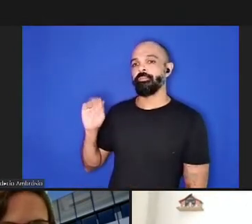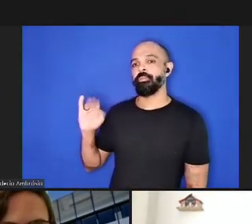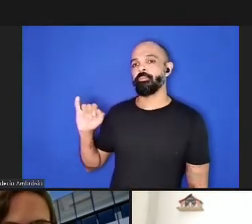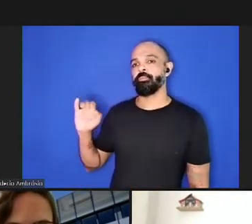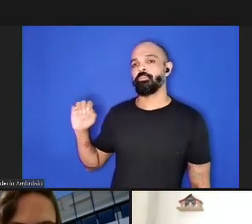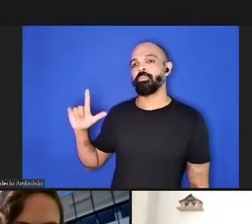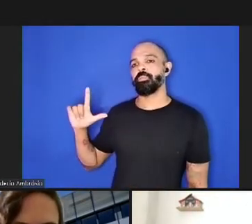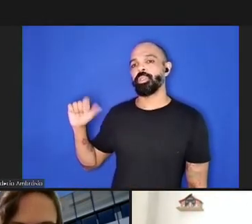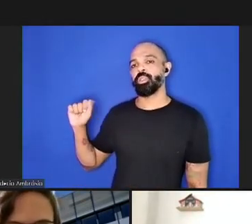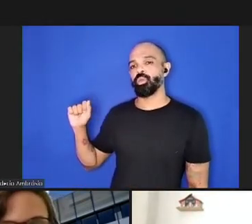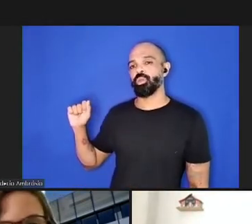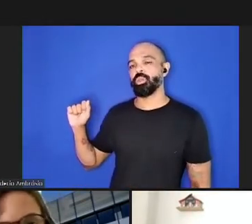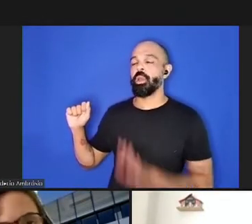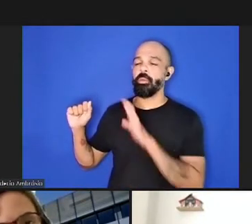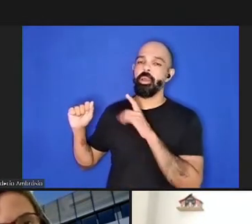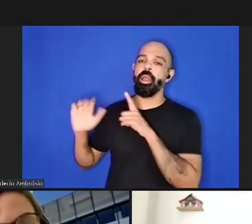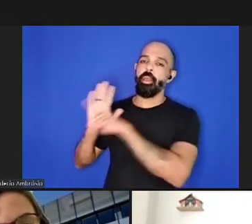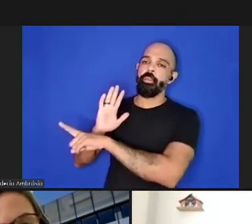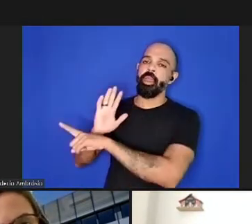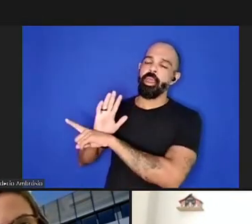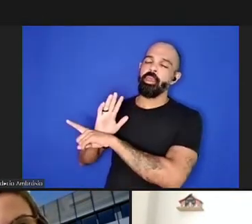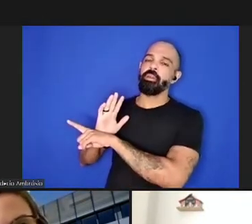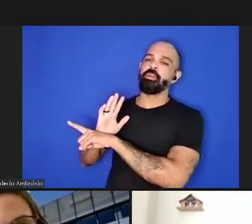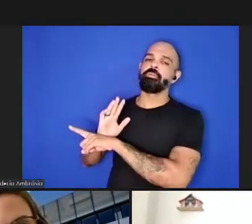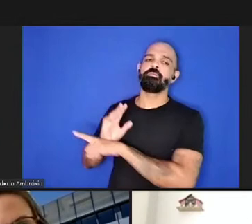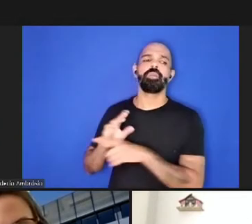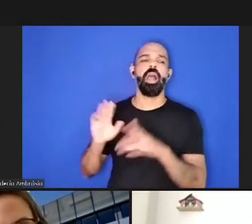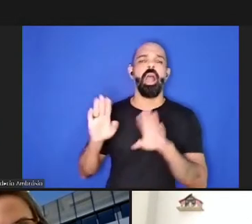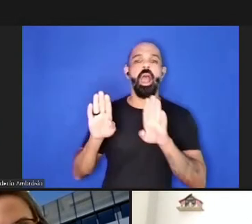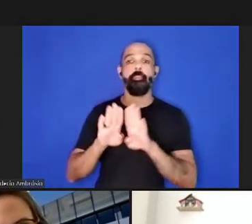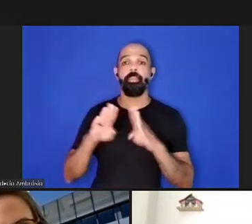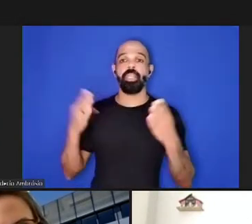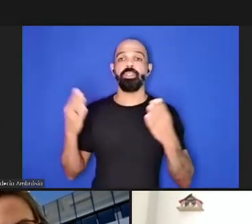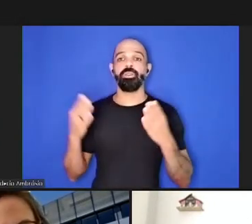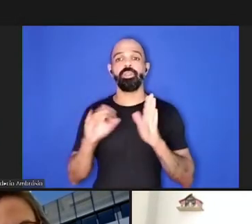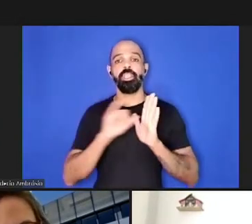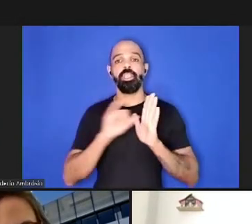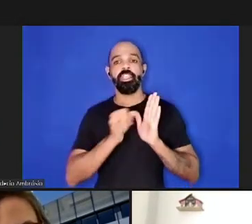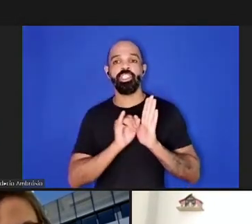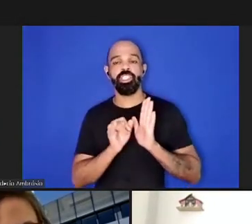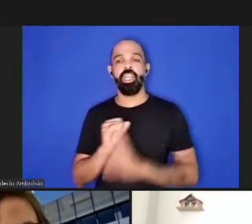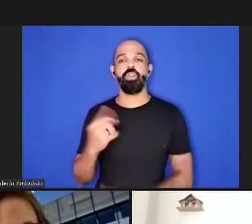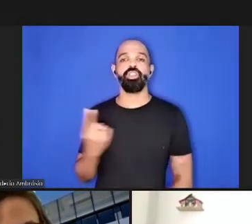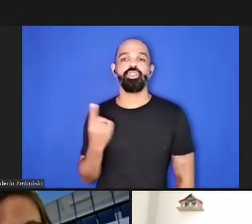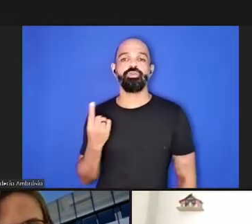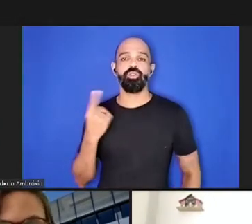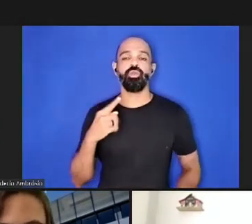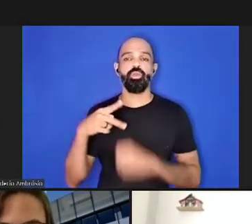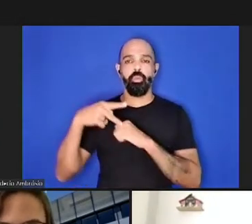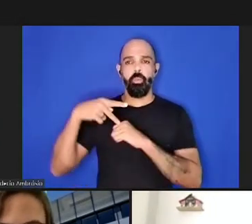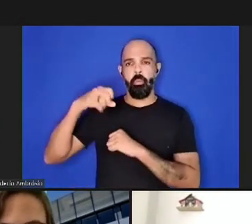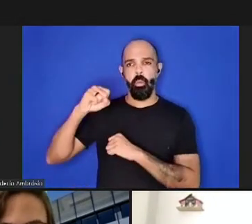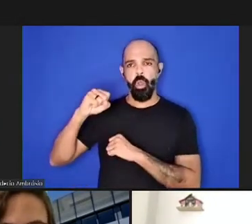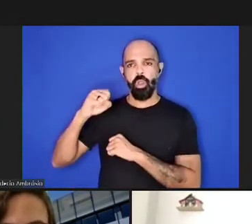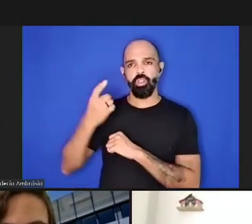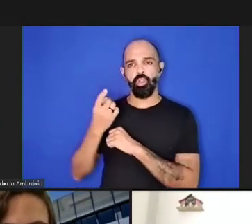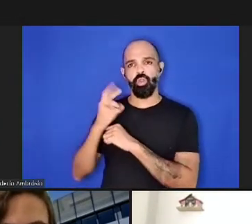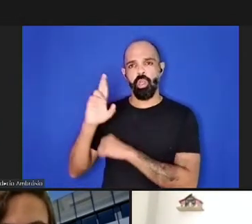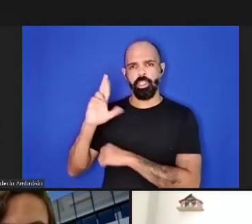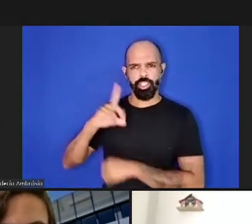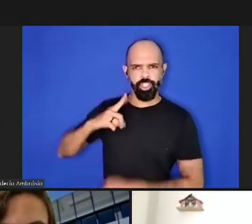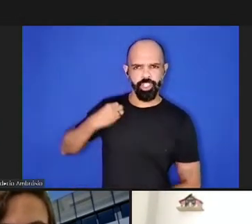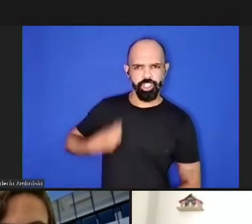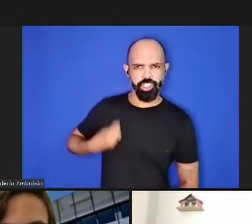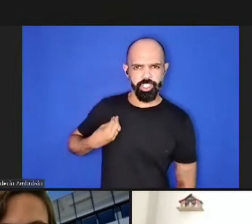que pergunta se a abertura de edital individual para pós-doutorado, né, se existe alguma previsão de datas, acho que a Fabiola fez